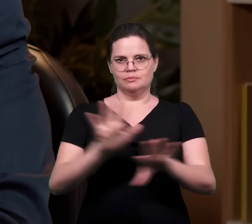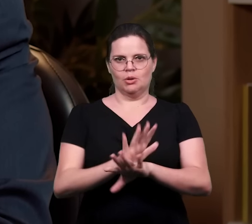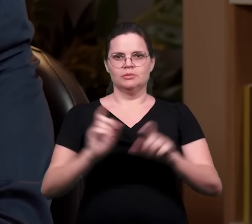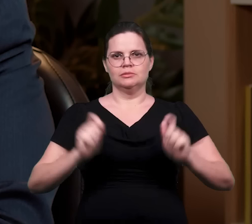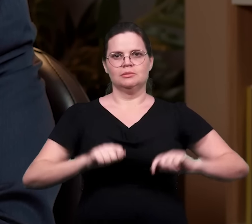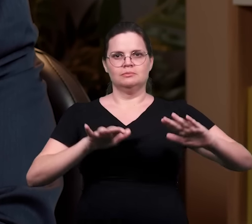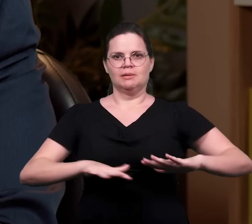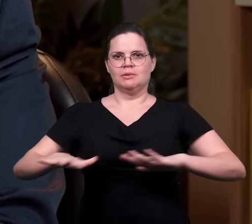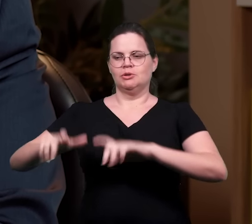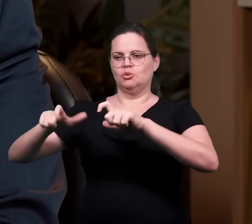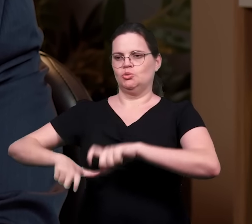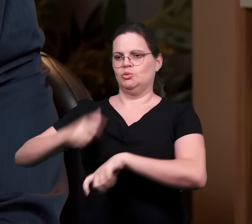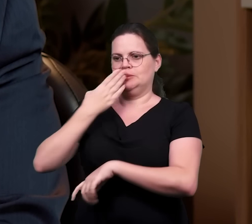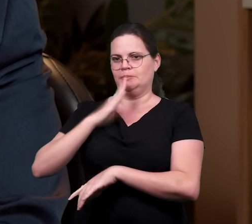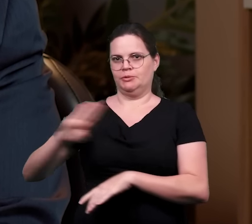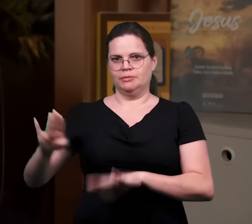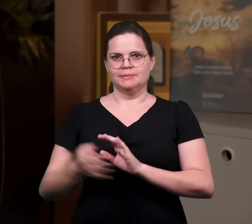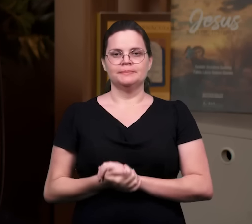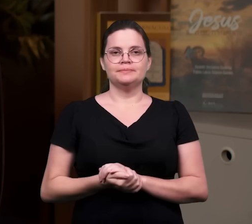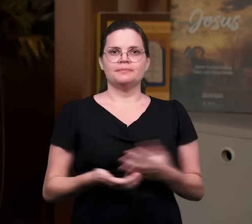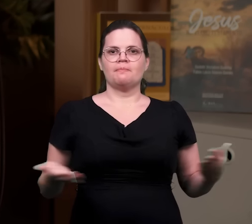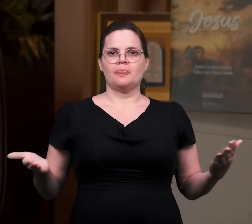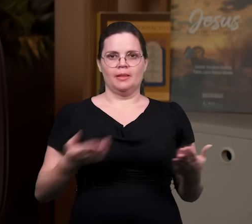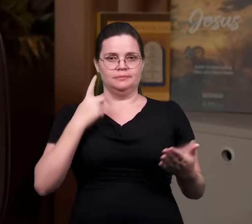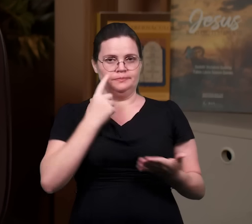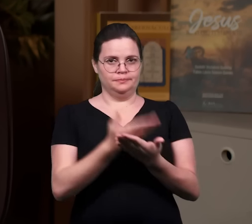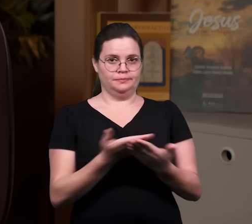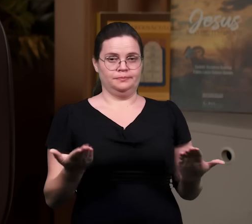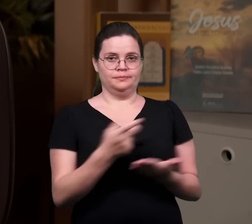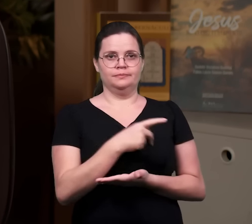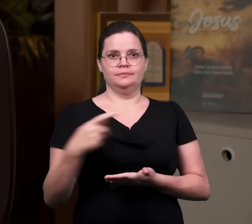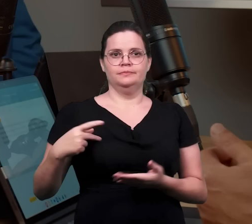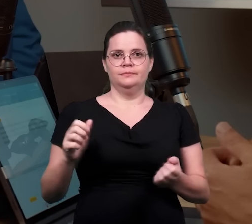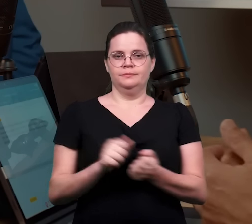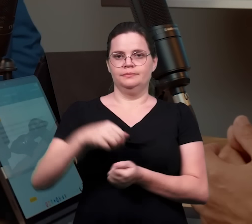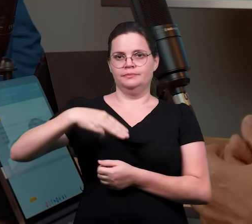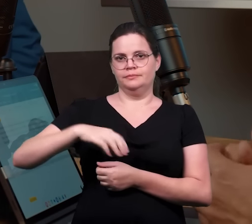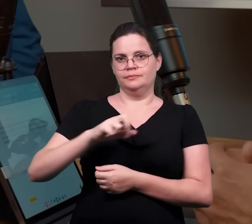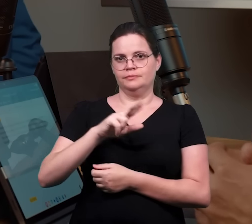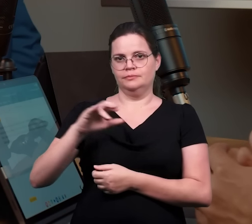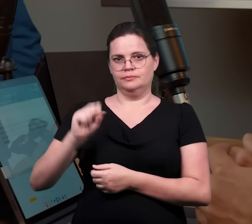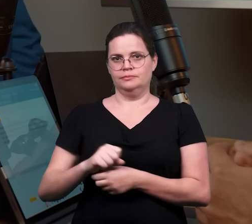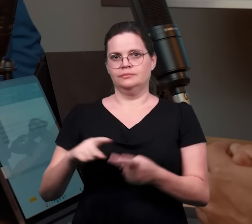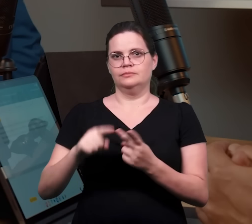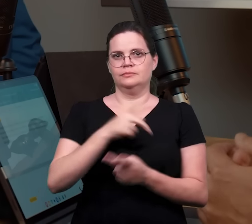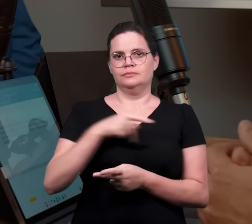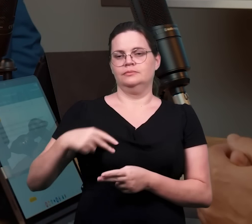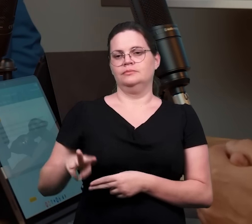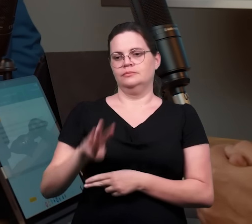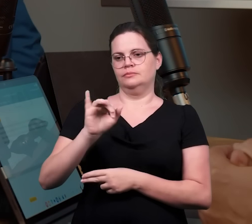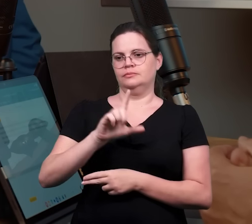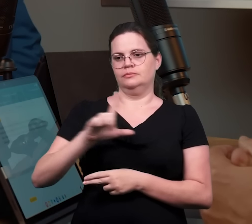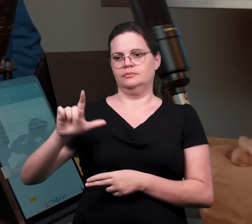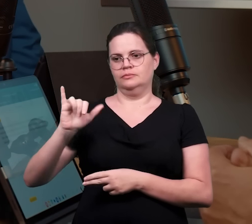para caminhada até a Terra Prometida. Hoje nós estamos aqui mais uma vez com os pastores Marcos, pastor William, a paz